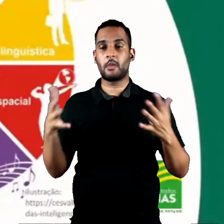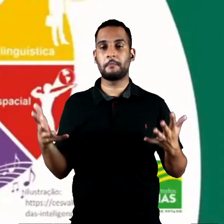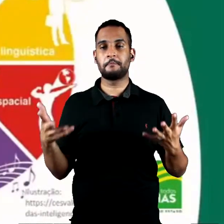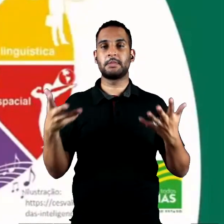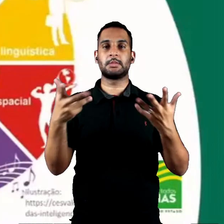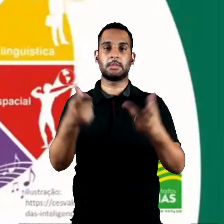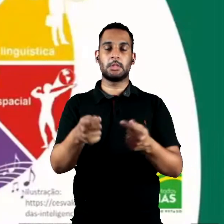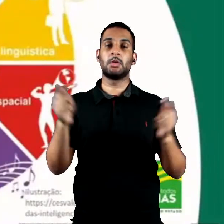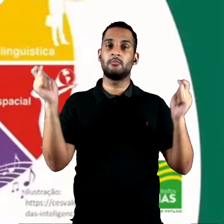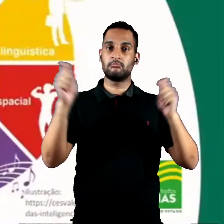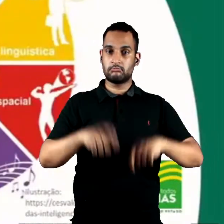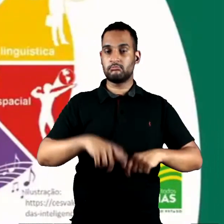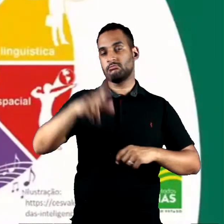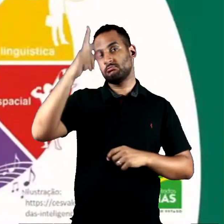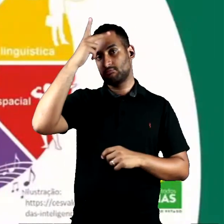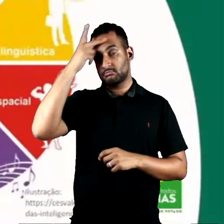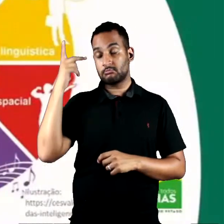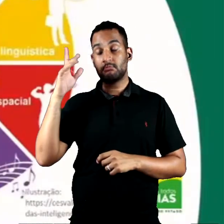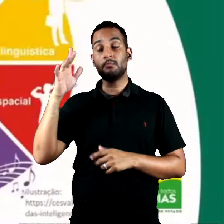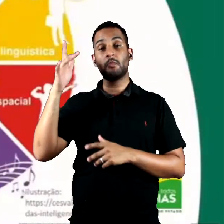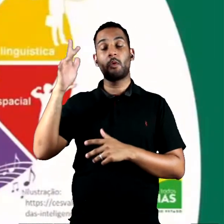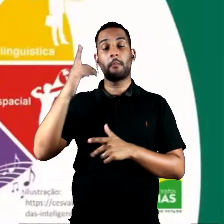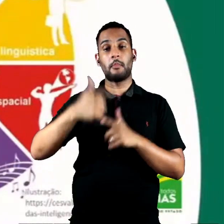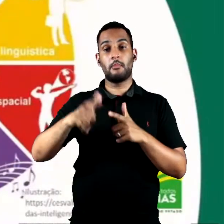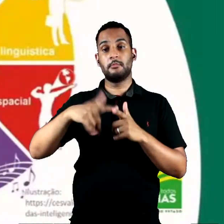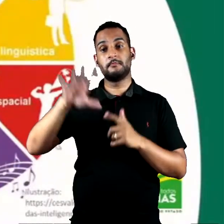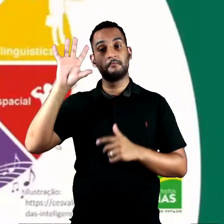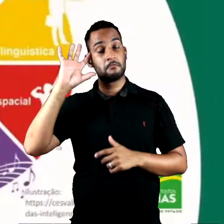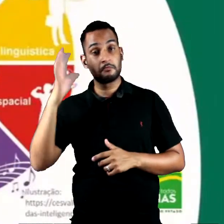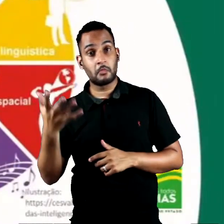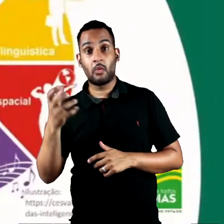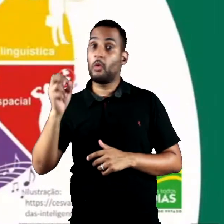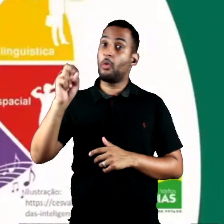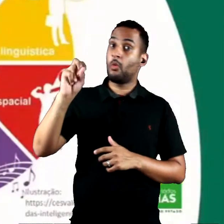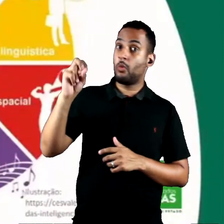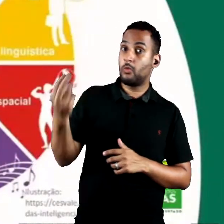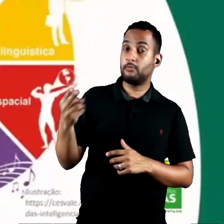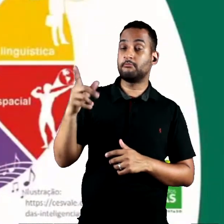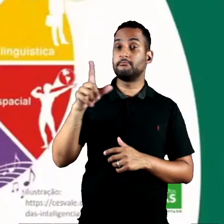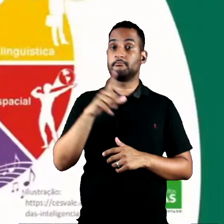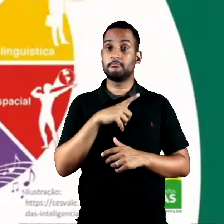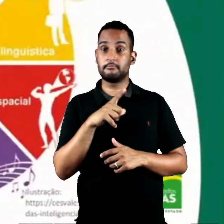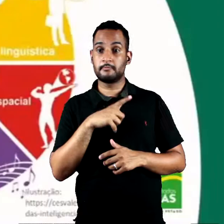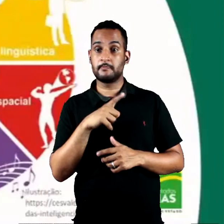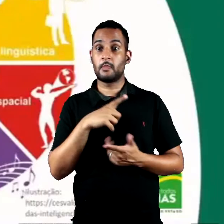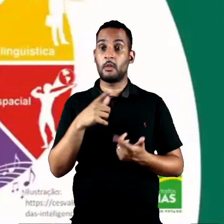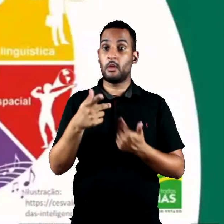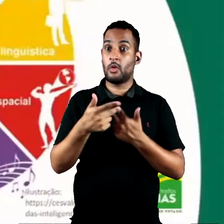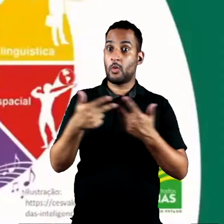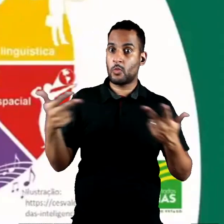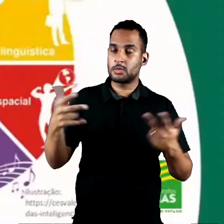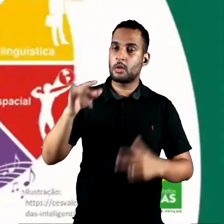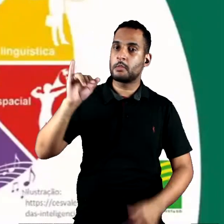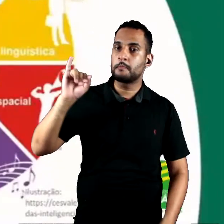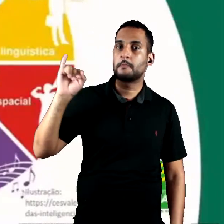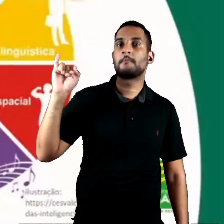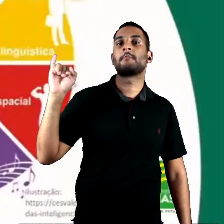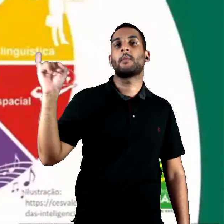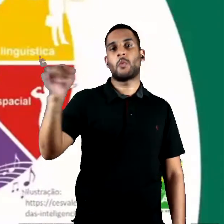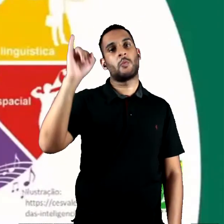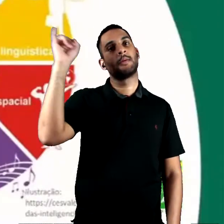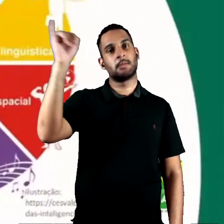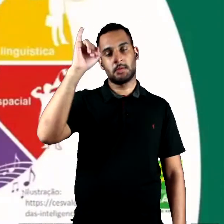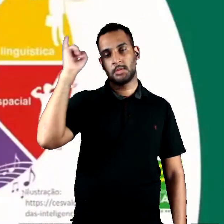que permitem ao indivíduo resolver problemas ou criar produtos que são importantes